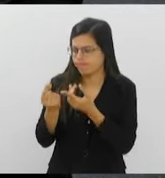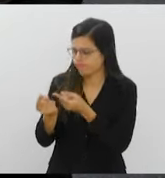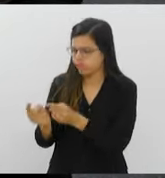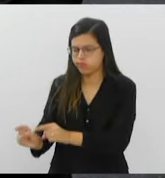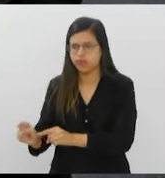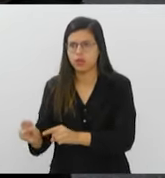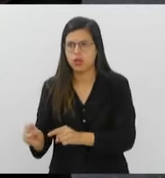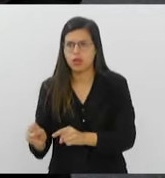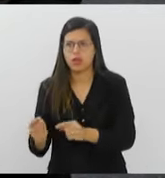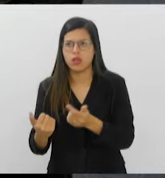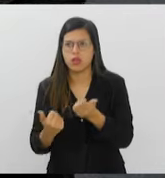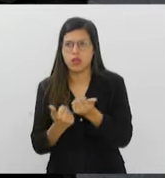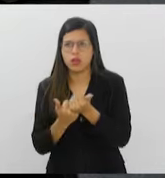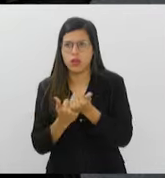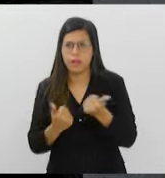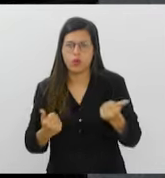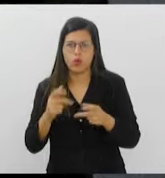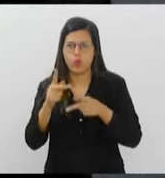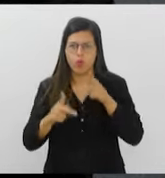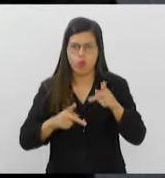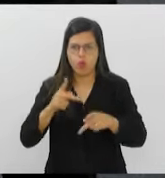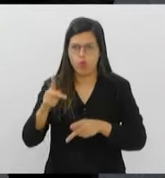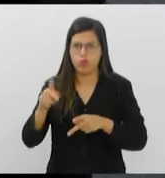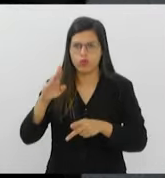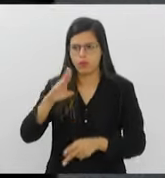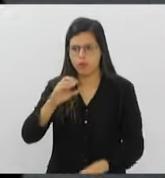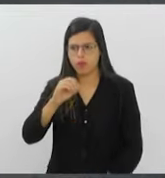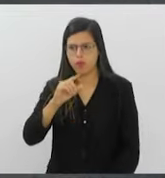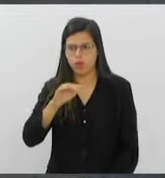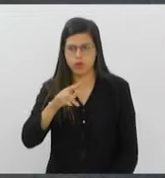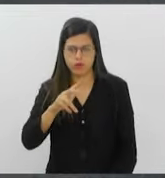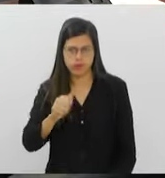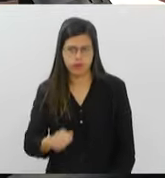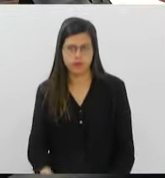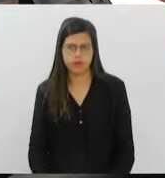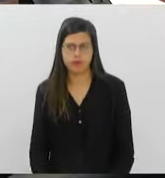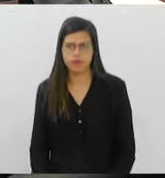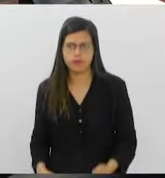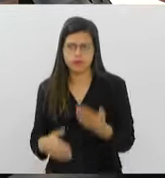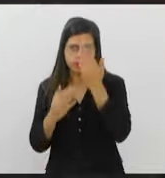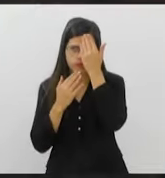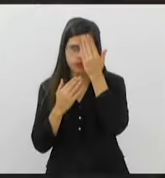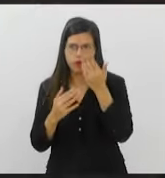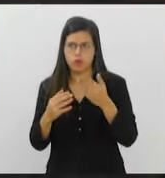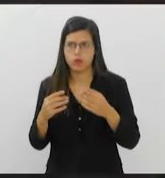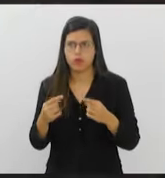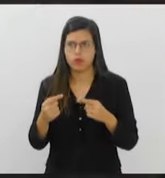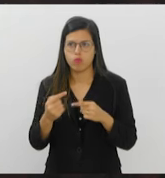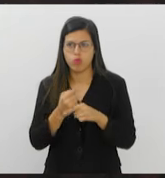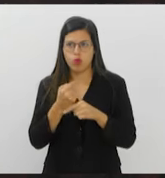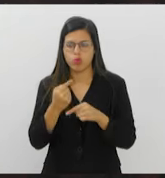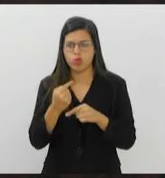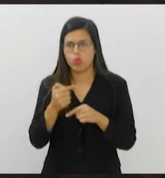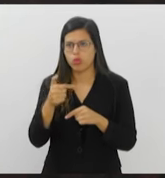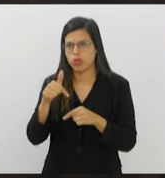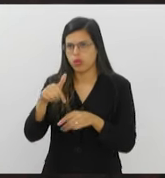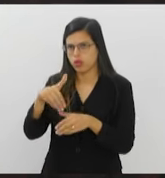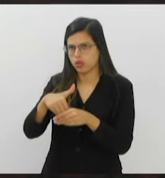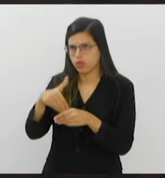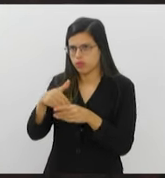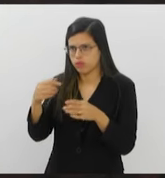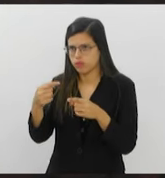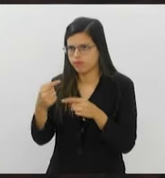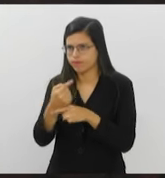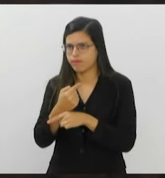e apoio ao povo da Bolívia. Muito obrigada, presidente. Obrigado, Renata. Voto contrário, Renan Jordi. Para